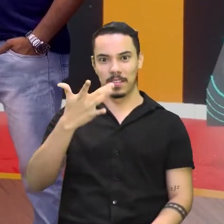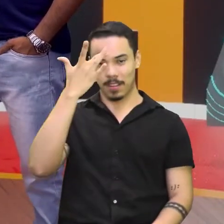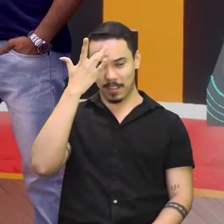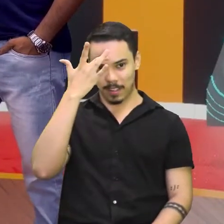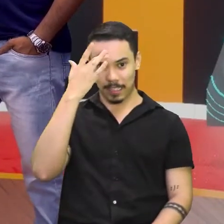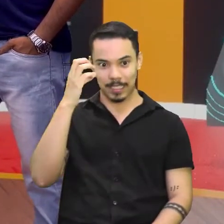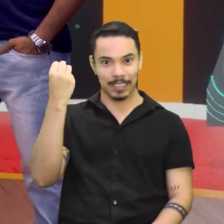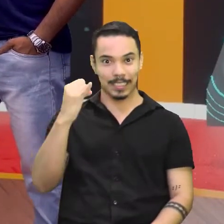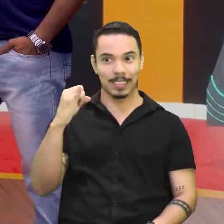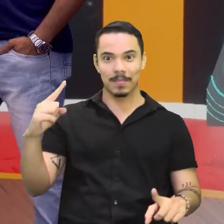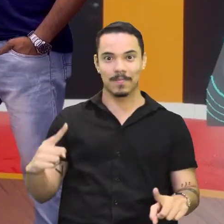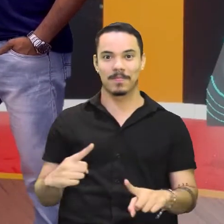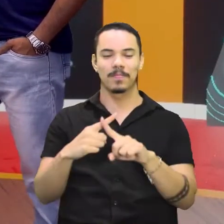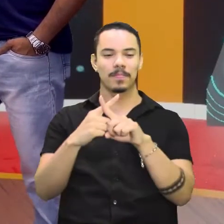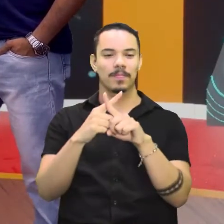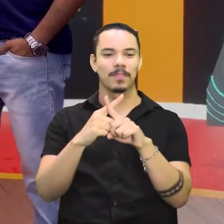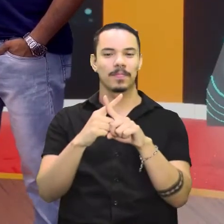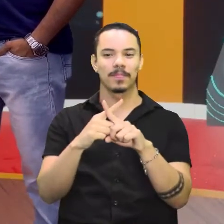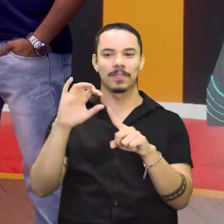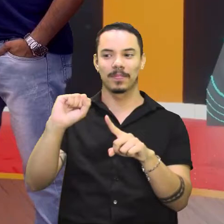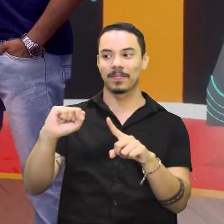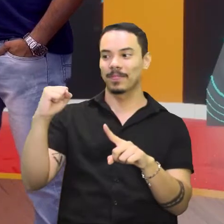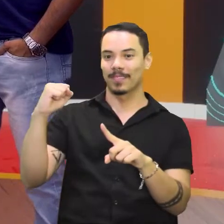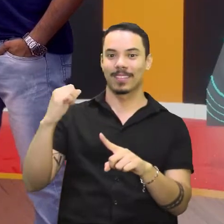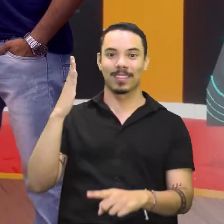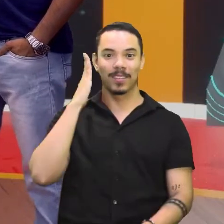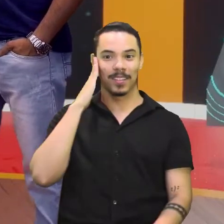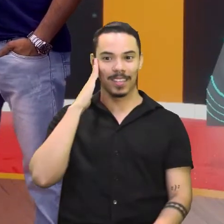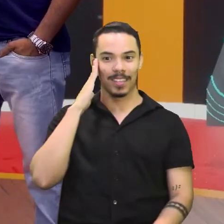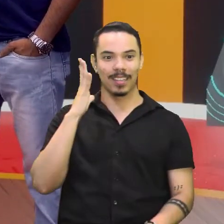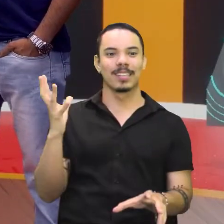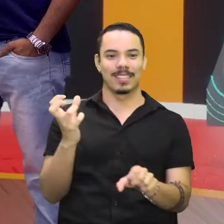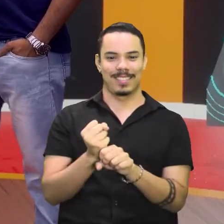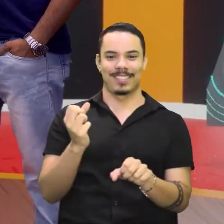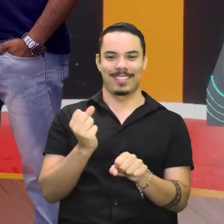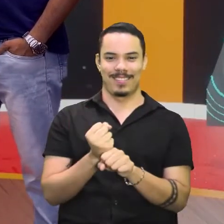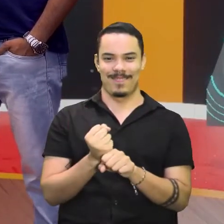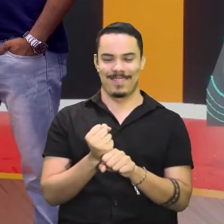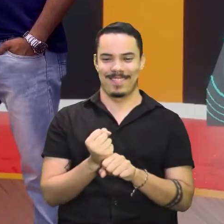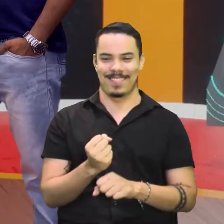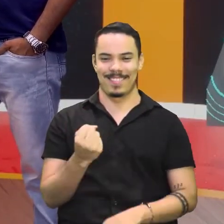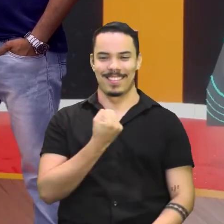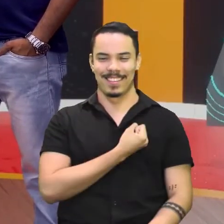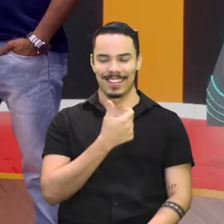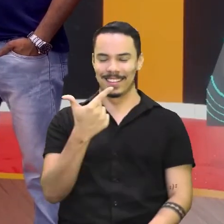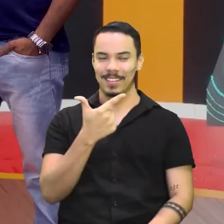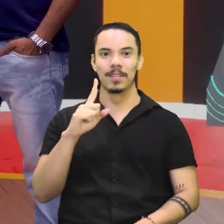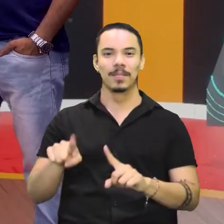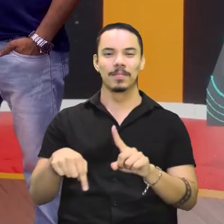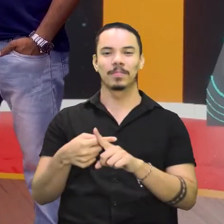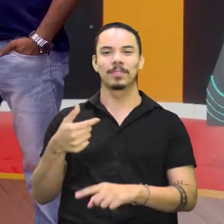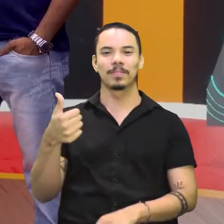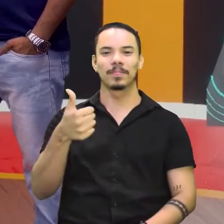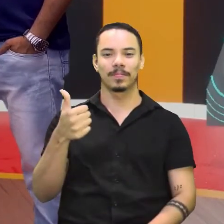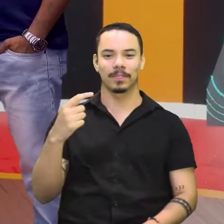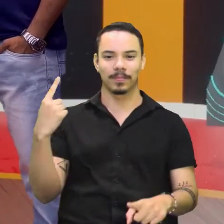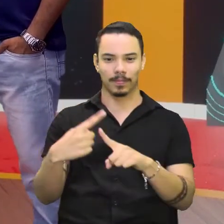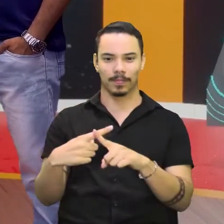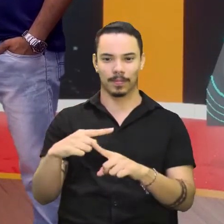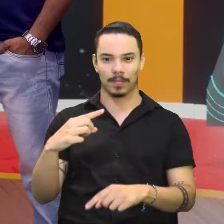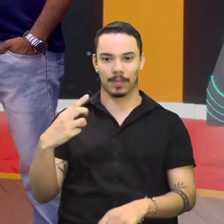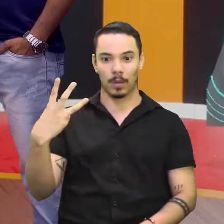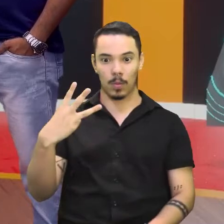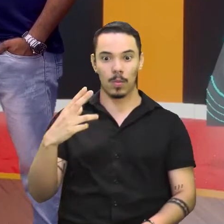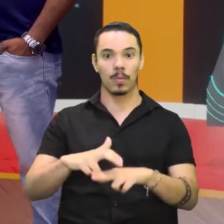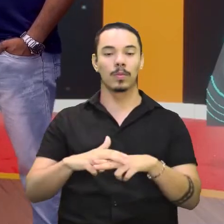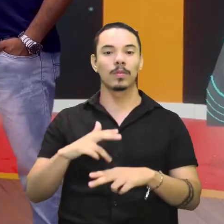for multiplicar os expoentes, Eu vou somar. somar. Então, 2 mais 1, 3. Aqui eu tenho x ao cubo. Então, tenho 1x